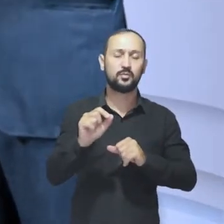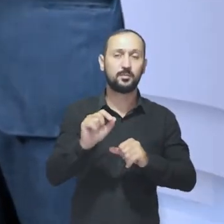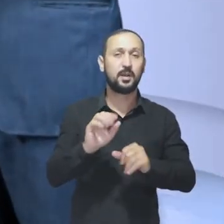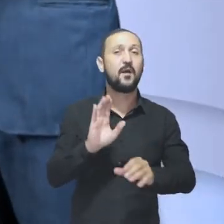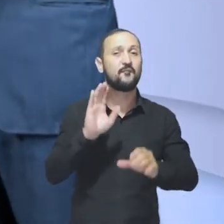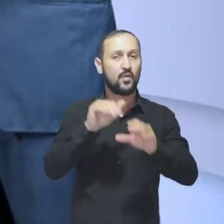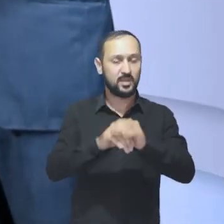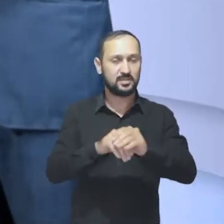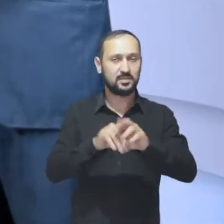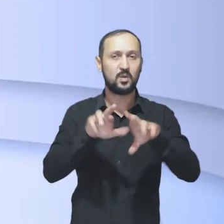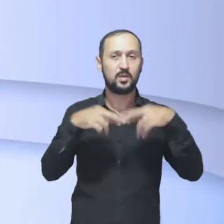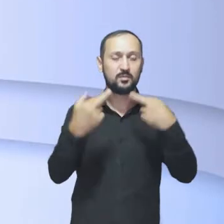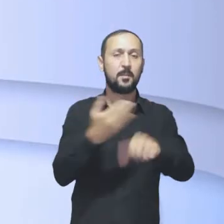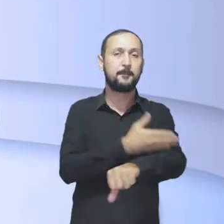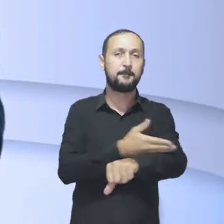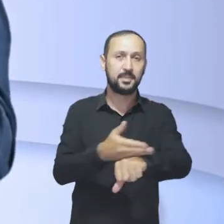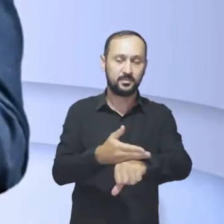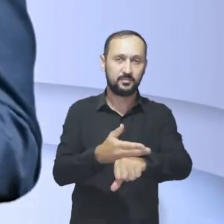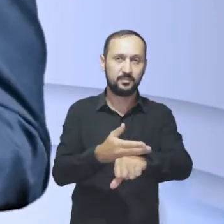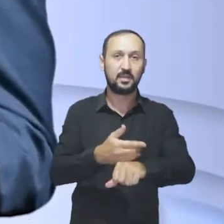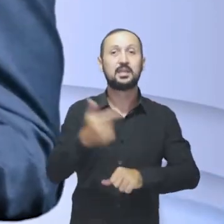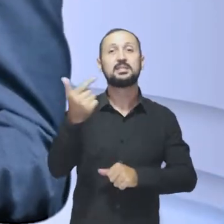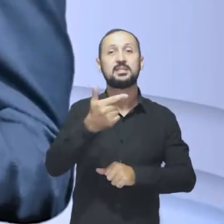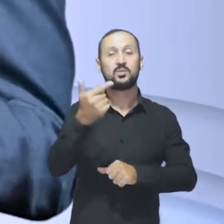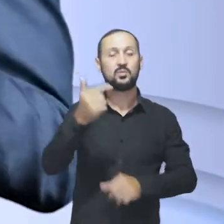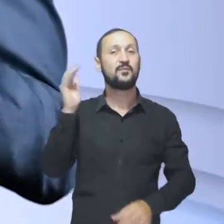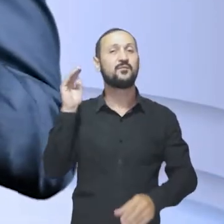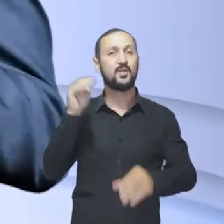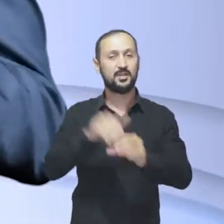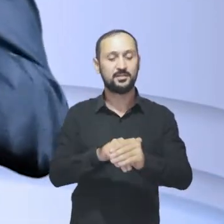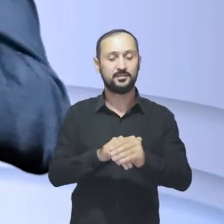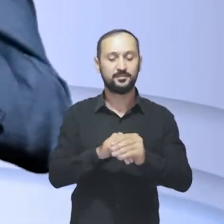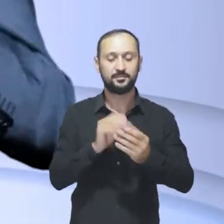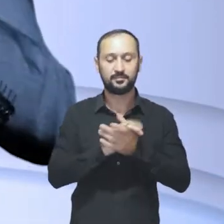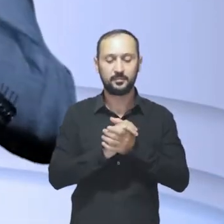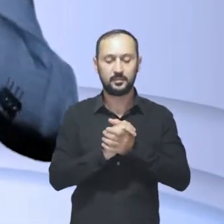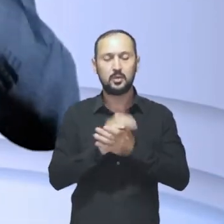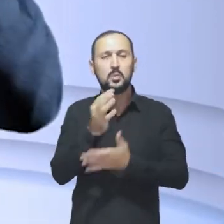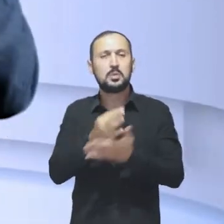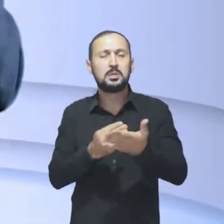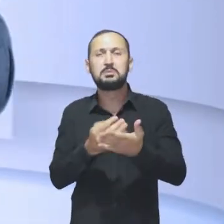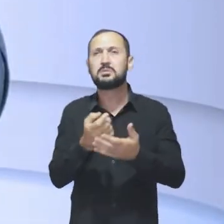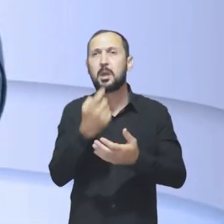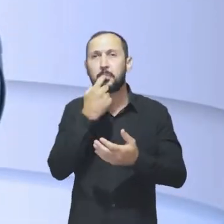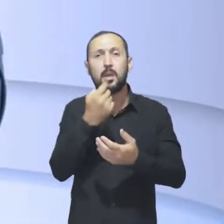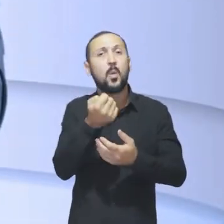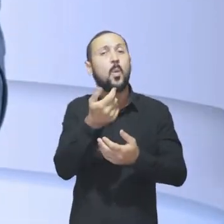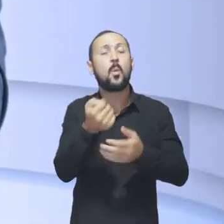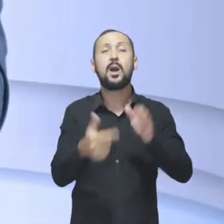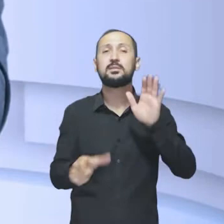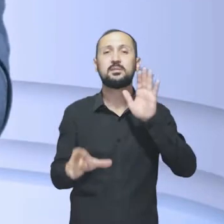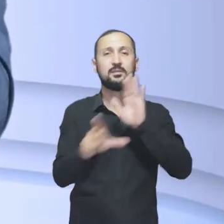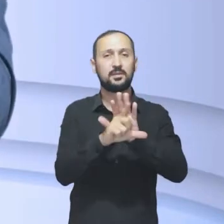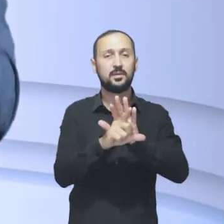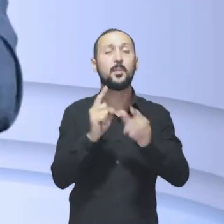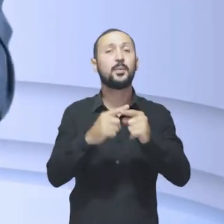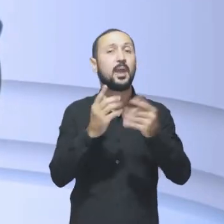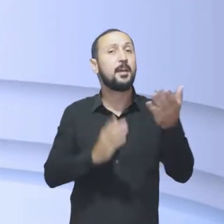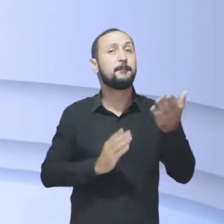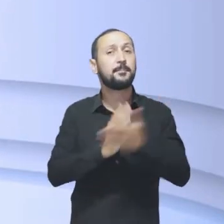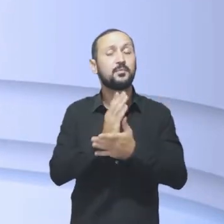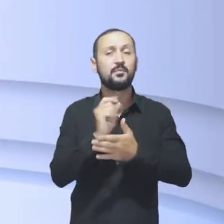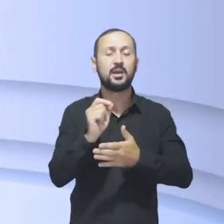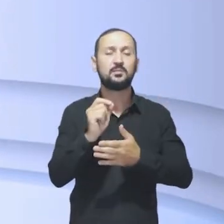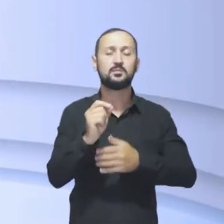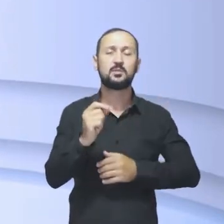segunda votação, em certas circunstâncias, há necessidade de uma outra votação da chamada redação final. Mas